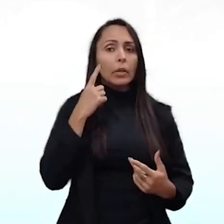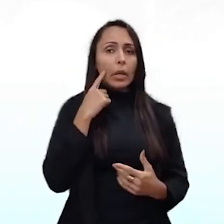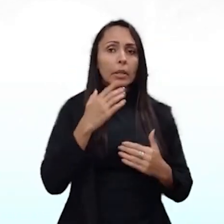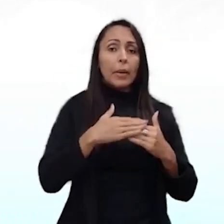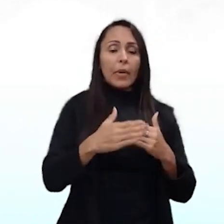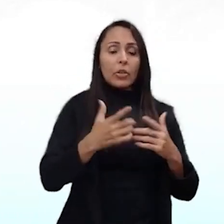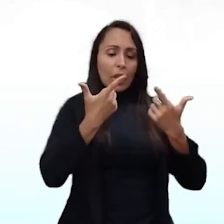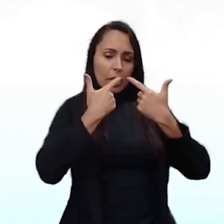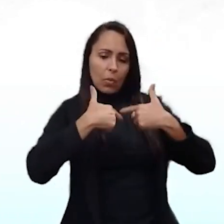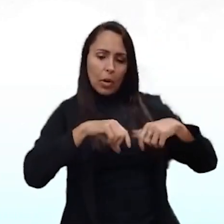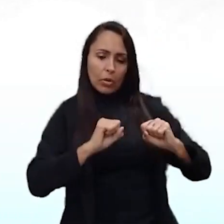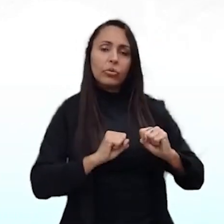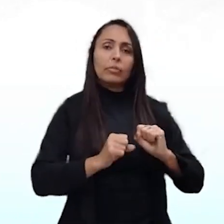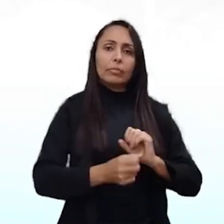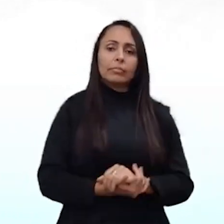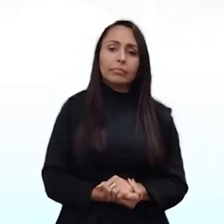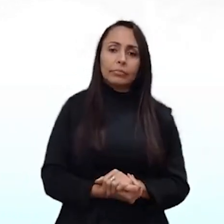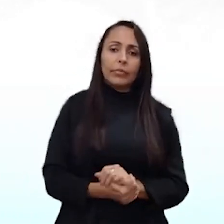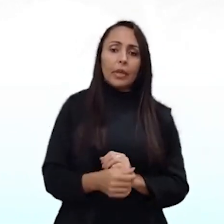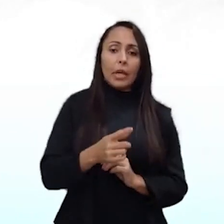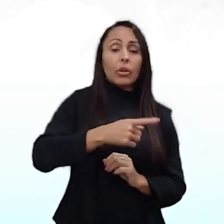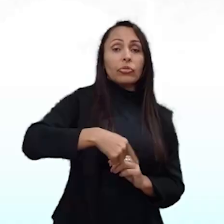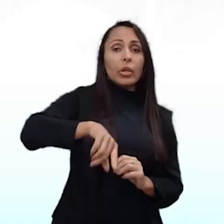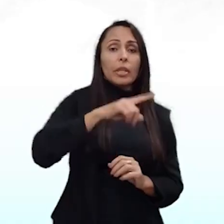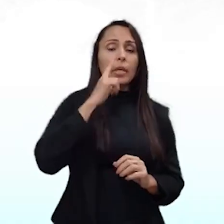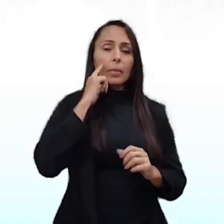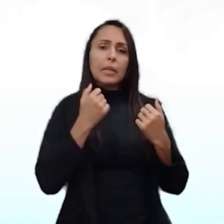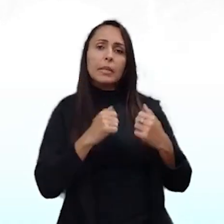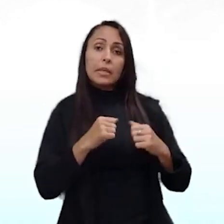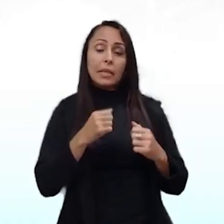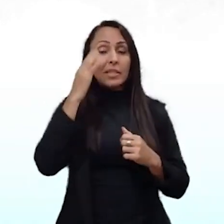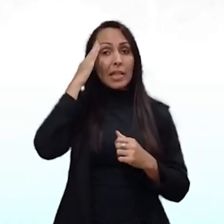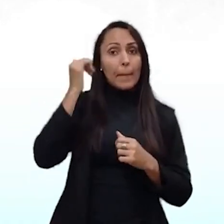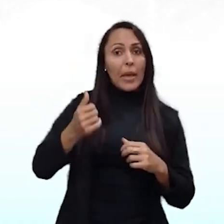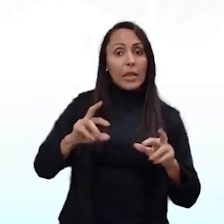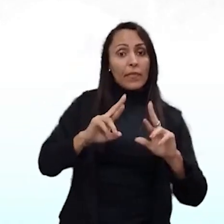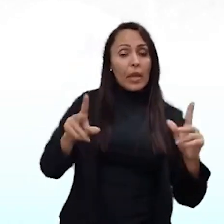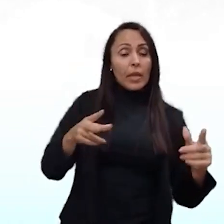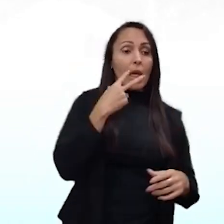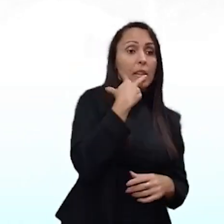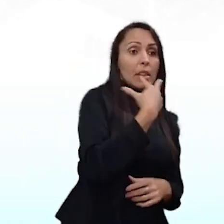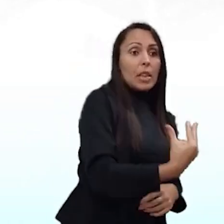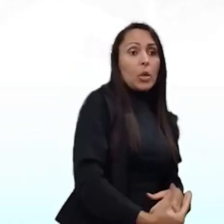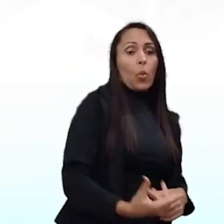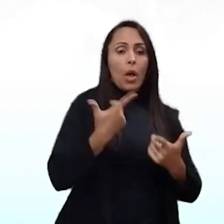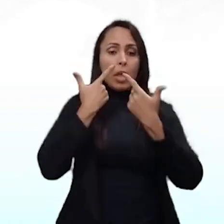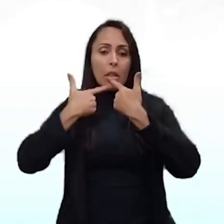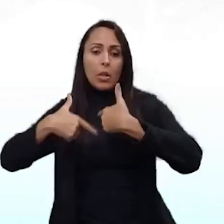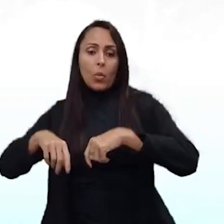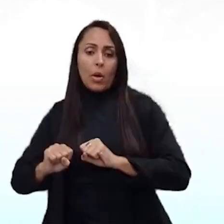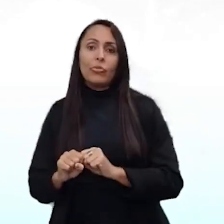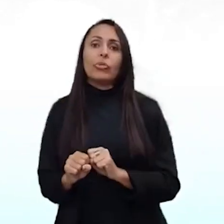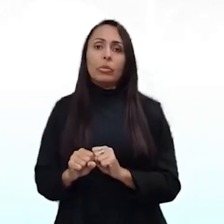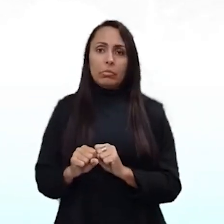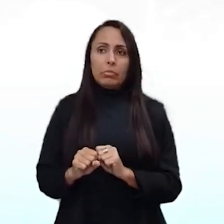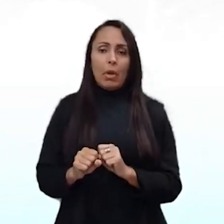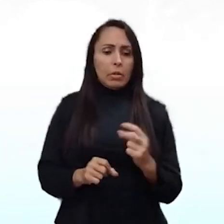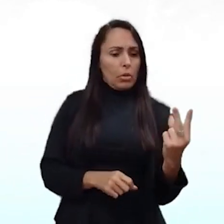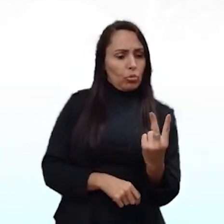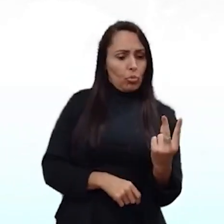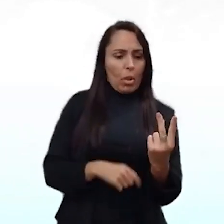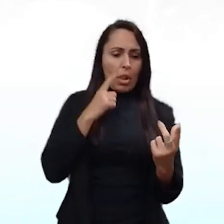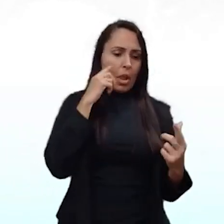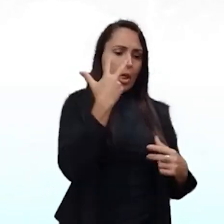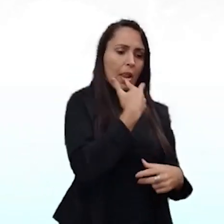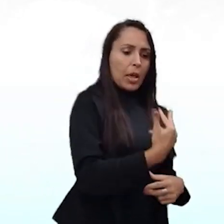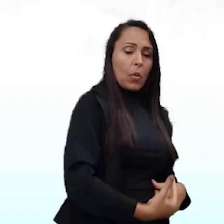da linguagem. Então a gente tem que saber essa diferença entre língua e linguagem. A língua é um